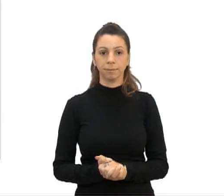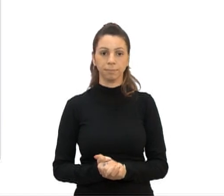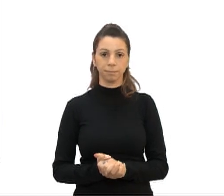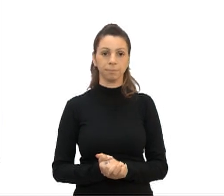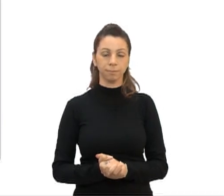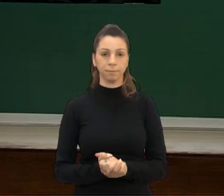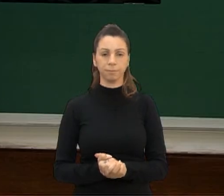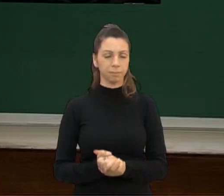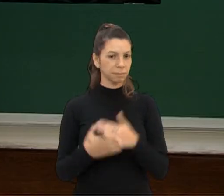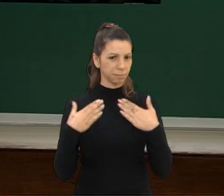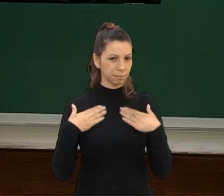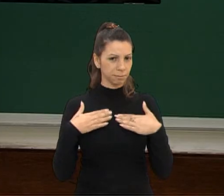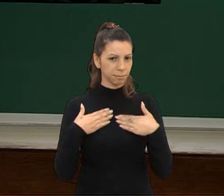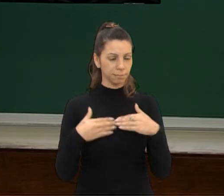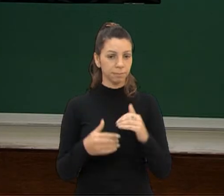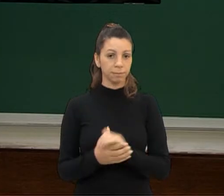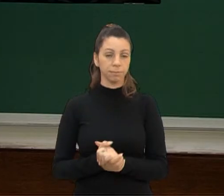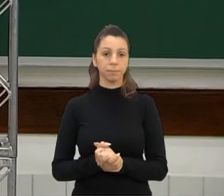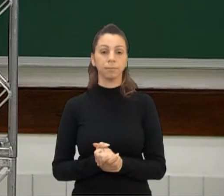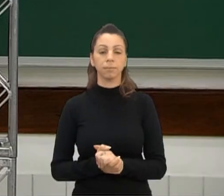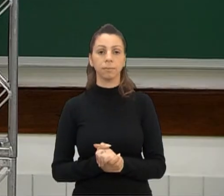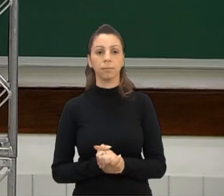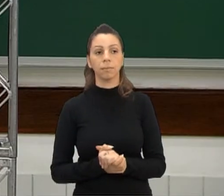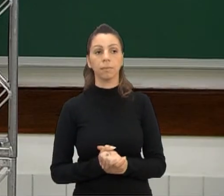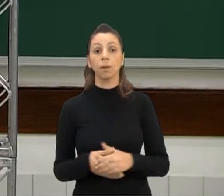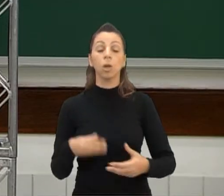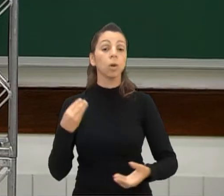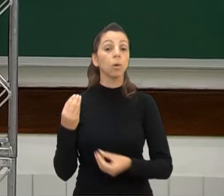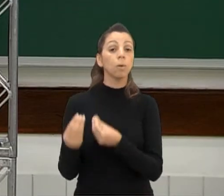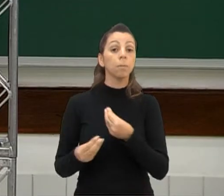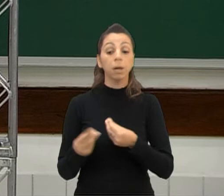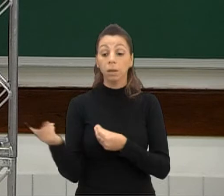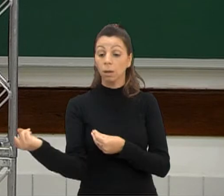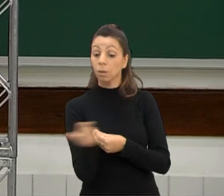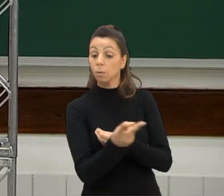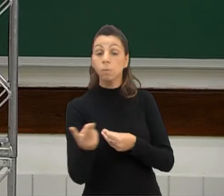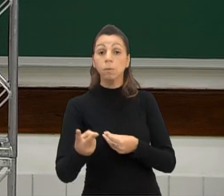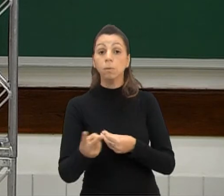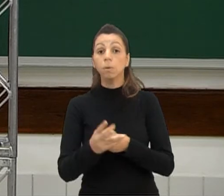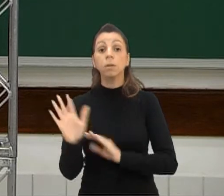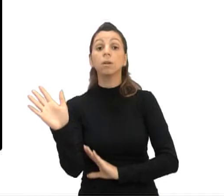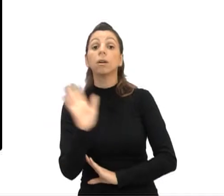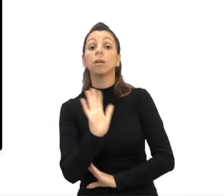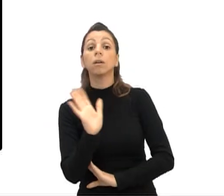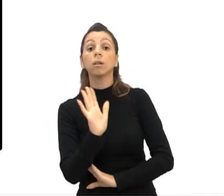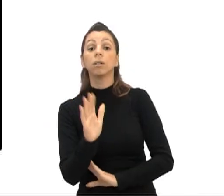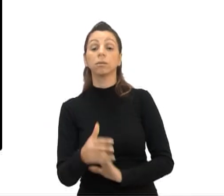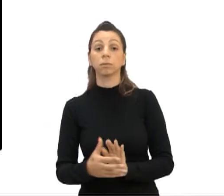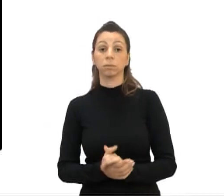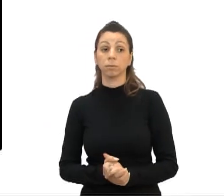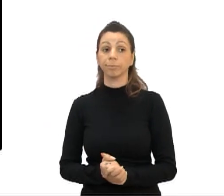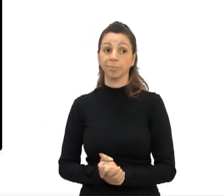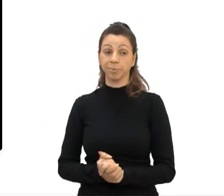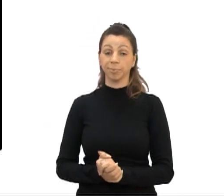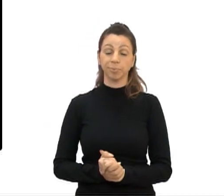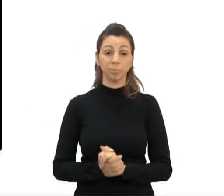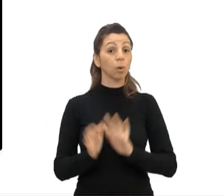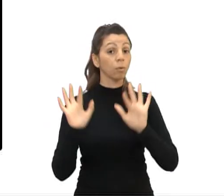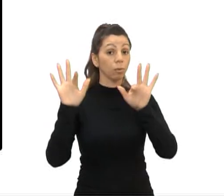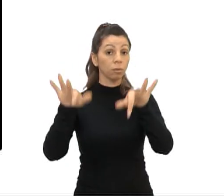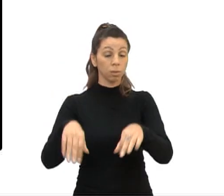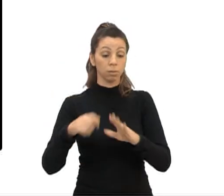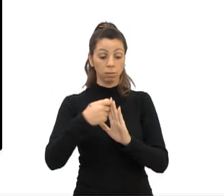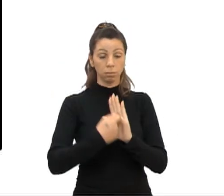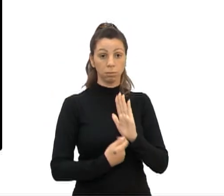Estupendo. Tranquilo. E como é que elas se despedem? Como se despedem? Olha só, lá no finalzinho. Te